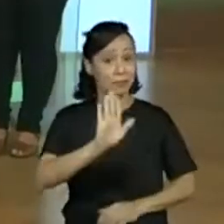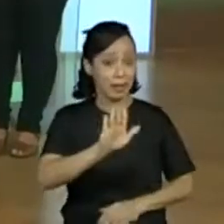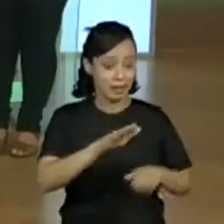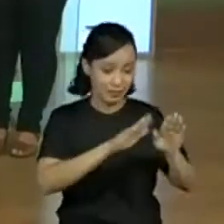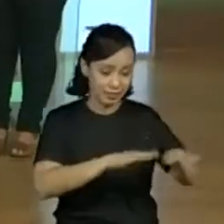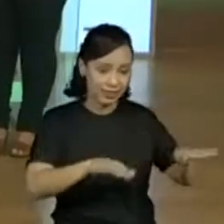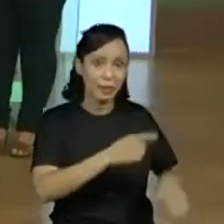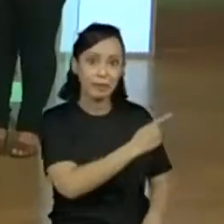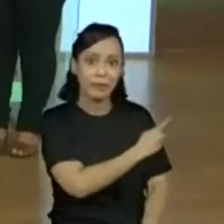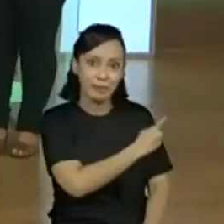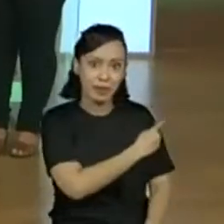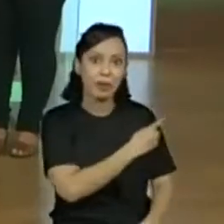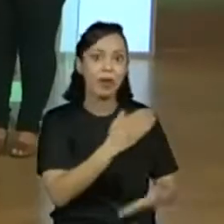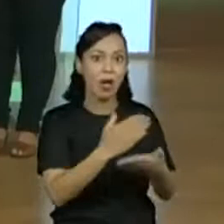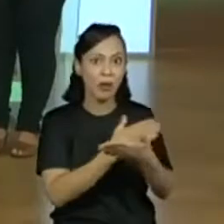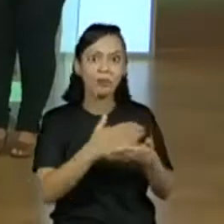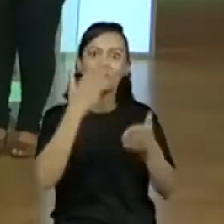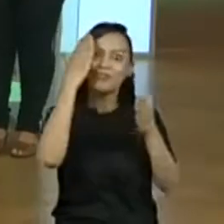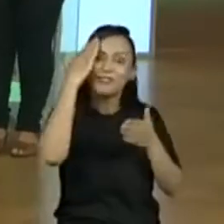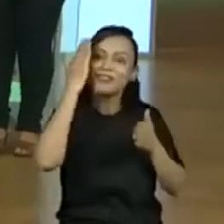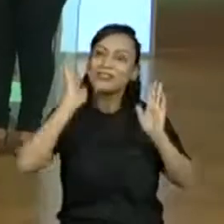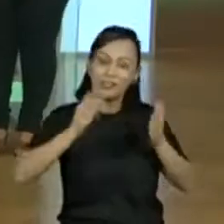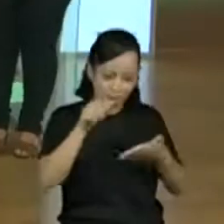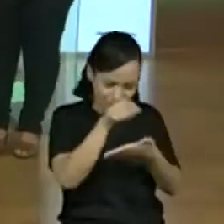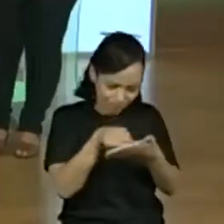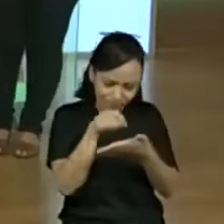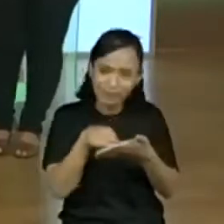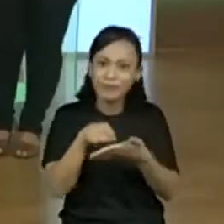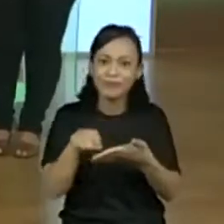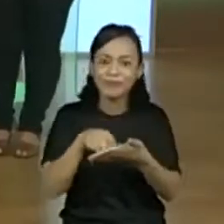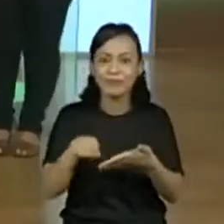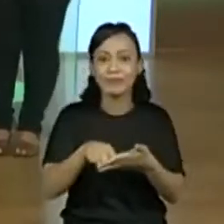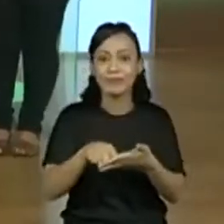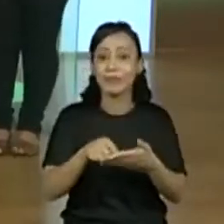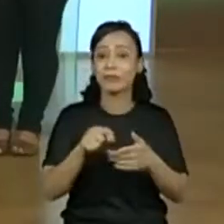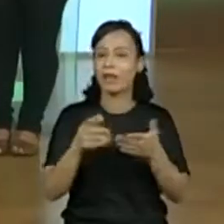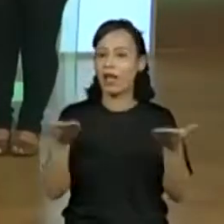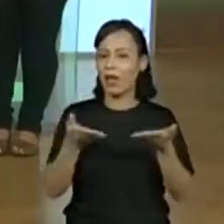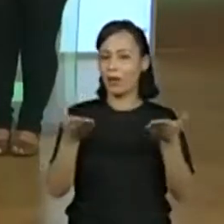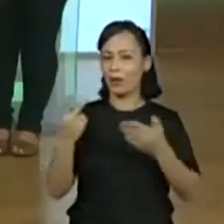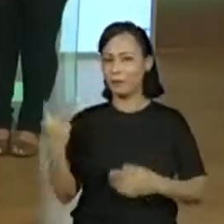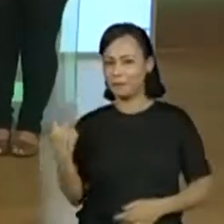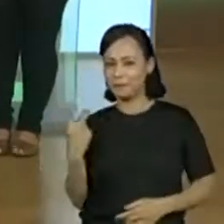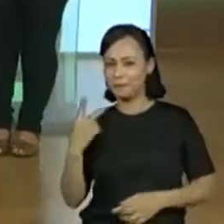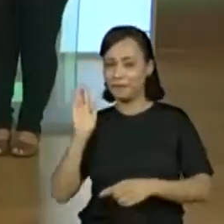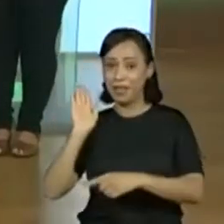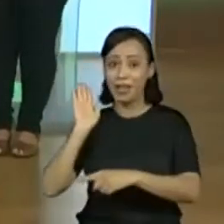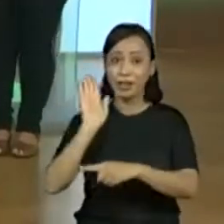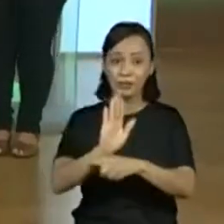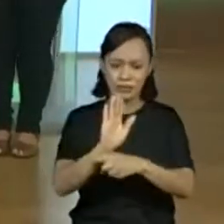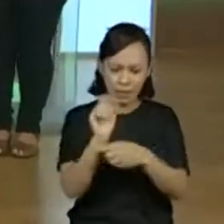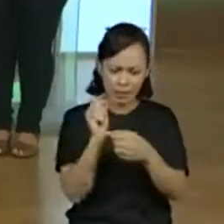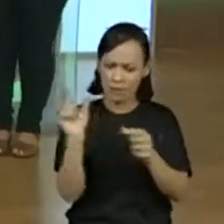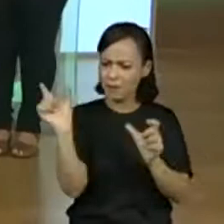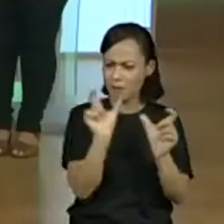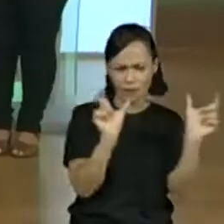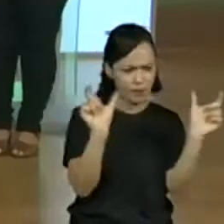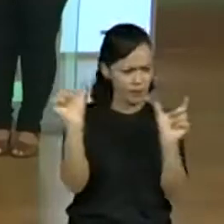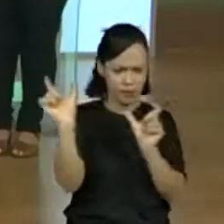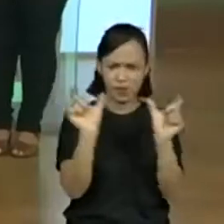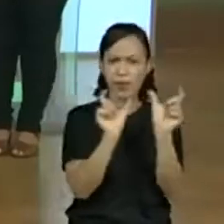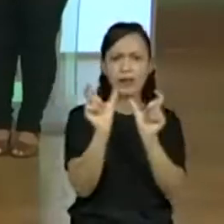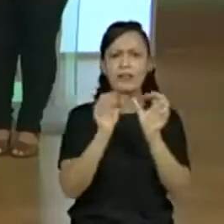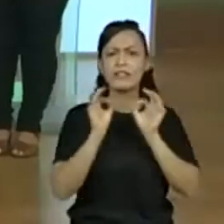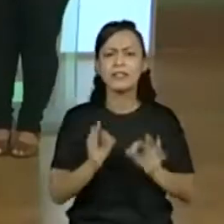crianças do primeiro ano que também estão escrevendo assim e agora a gente vai ajudar todos vocês a escreverem ainda melhor forma